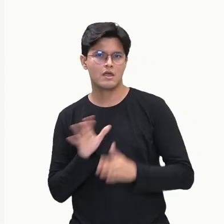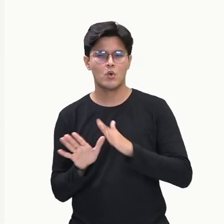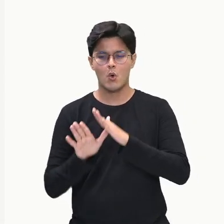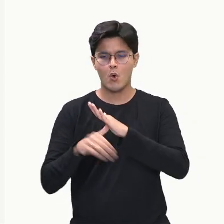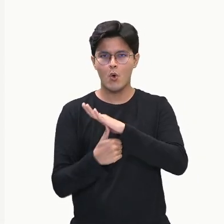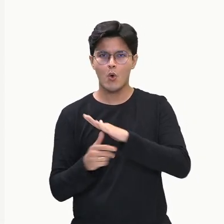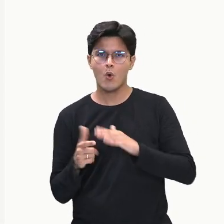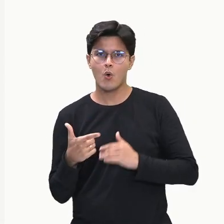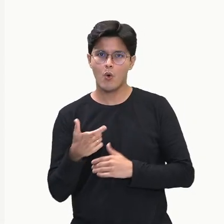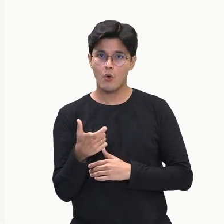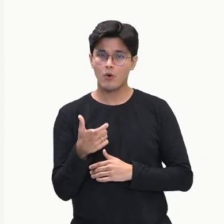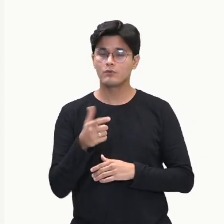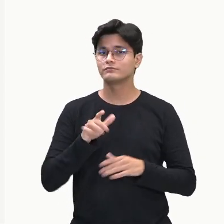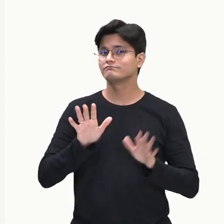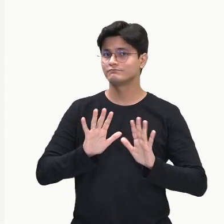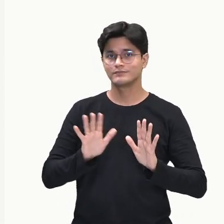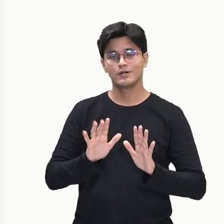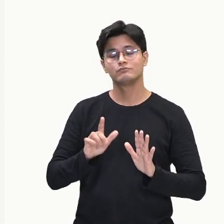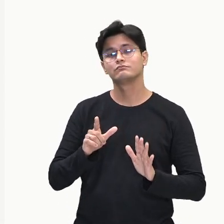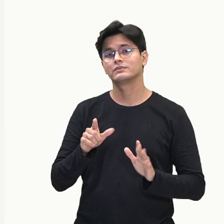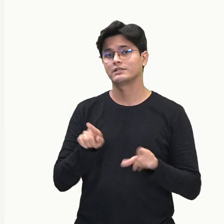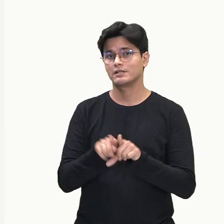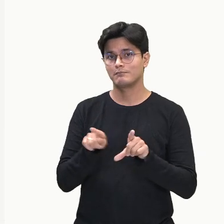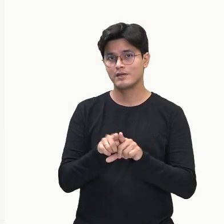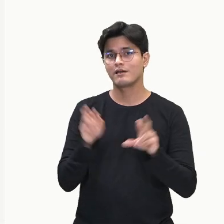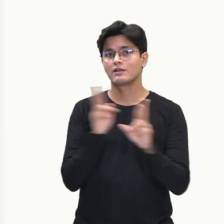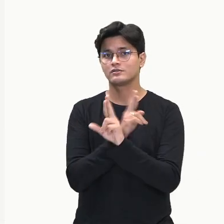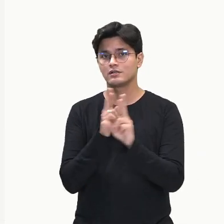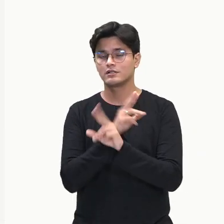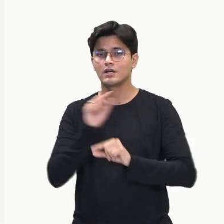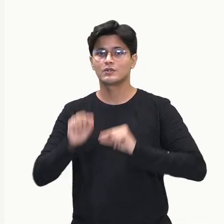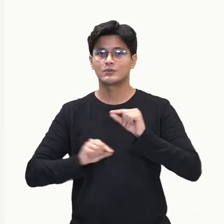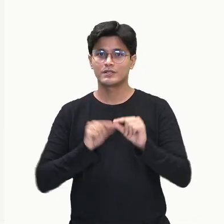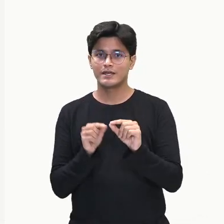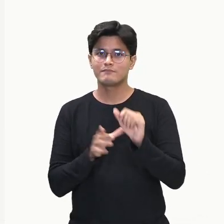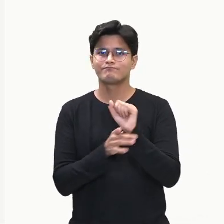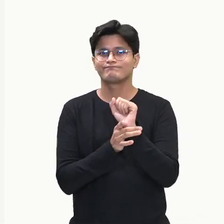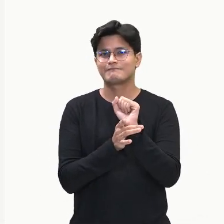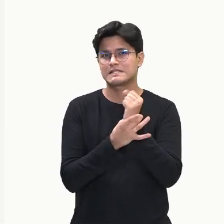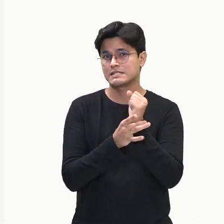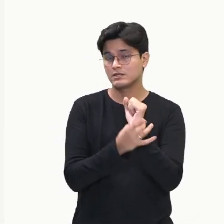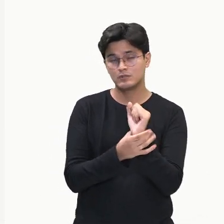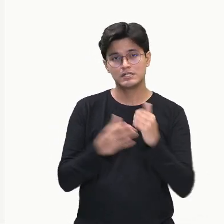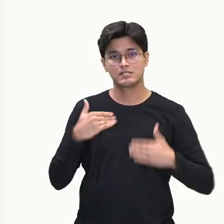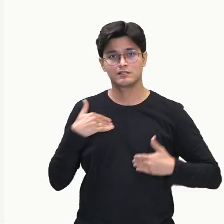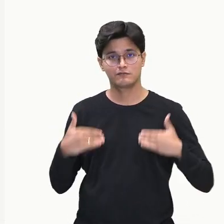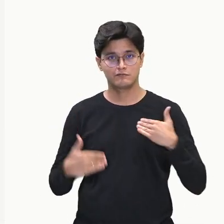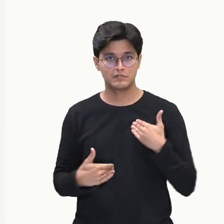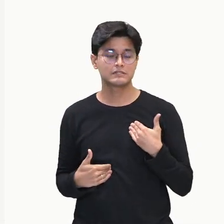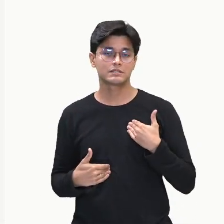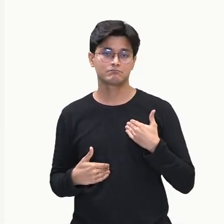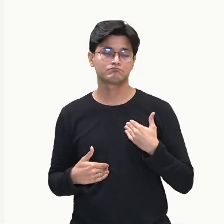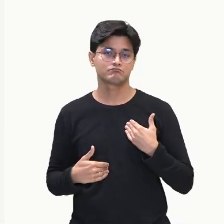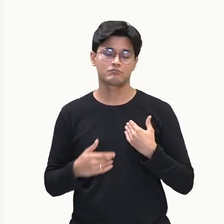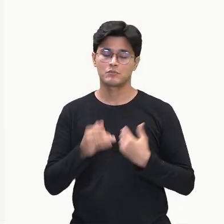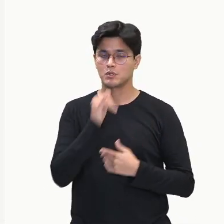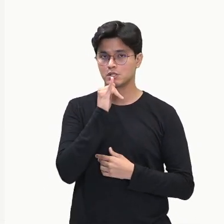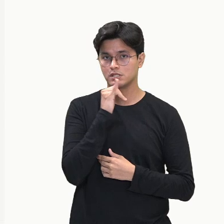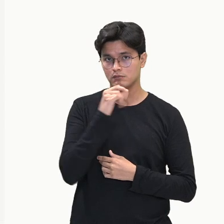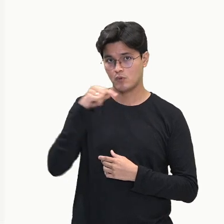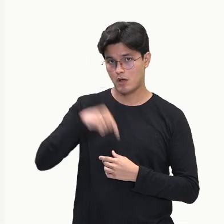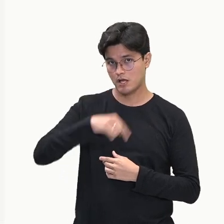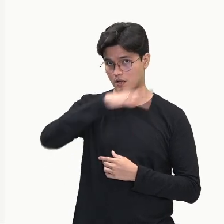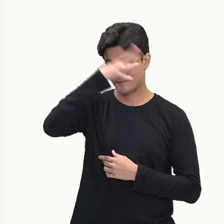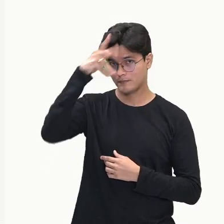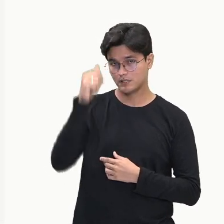física desses lugares. Aqui, por exemplo, em Manaus, nós temos aí algumas regiões onde já tivemos